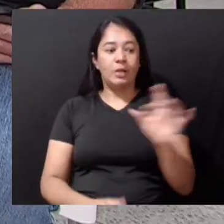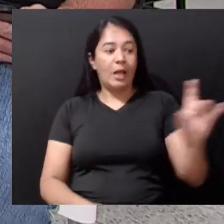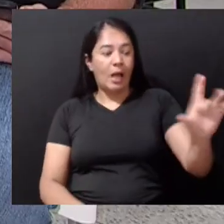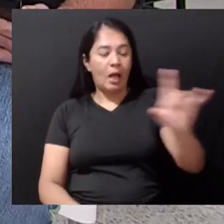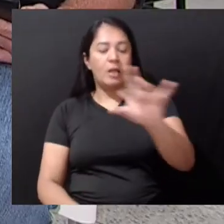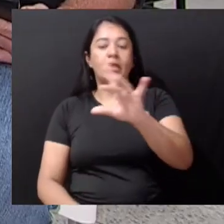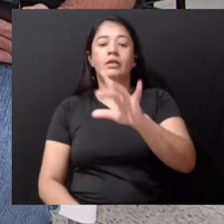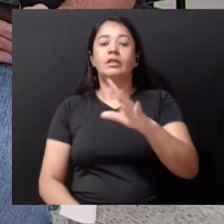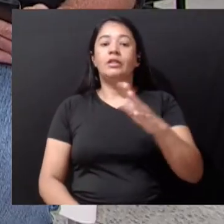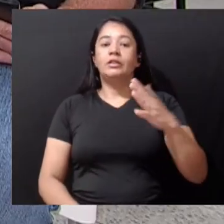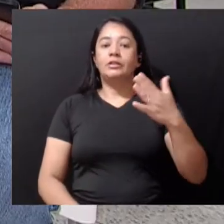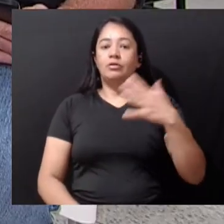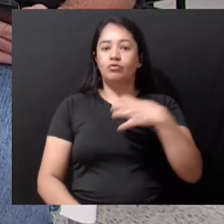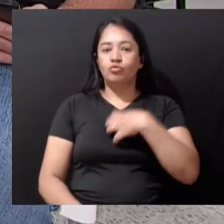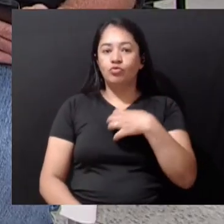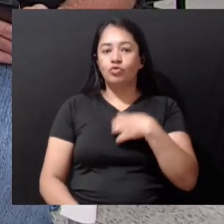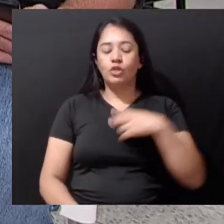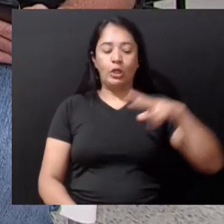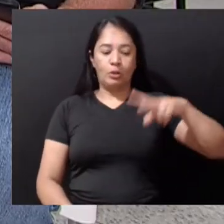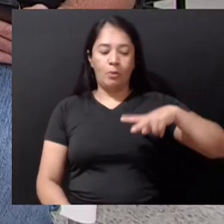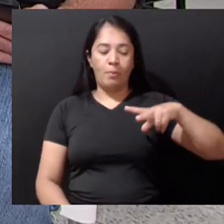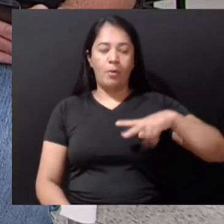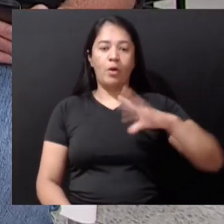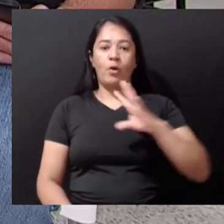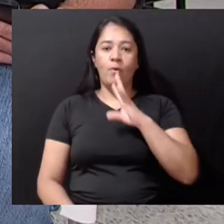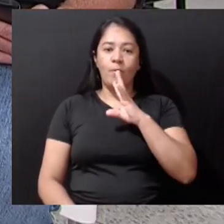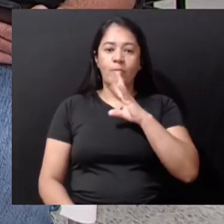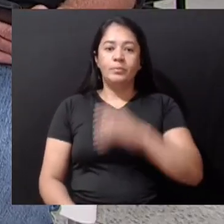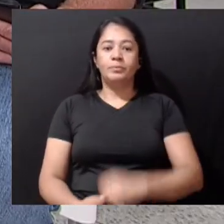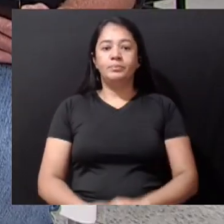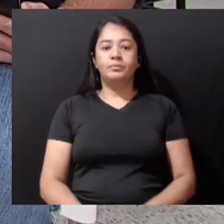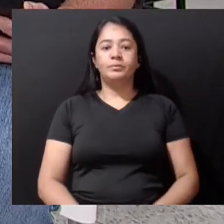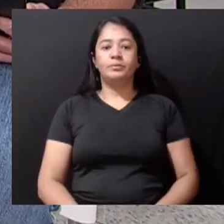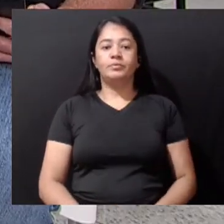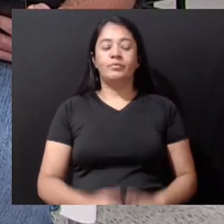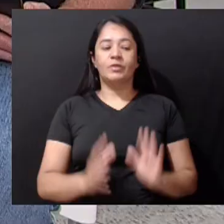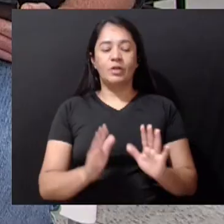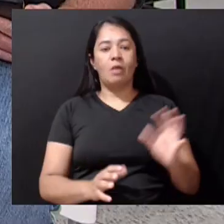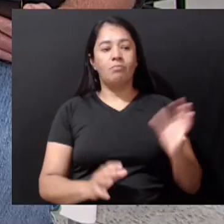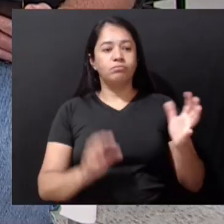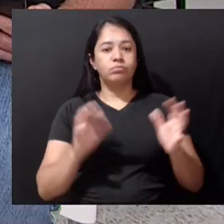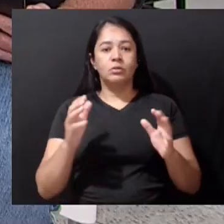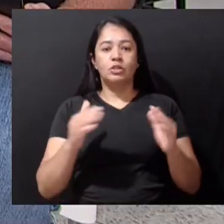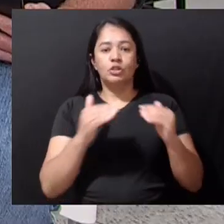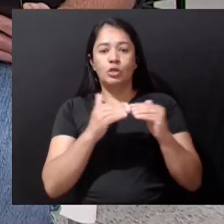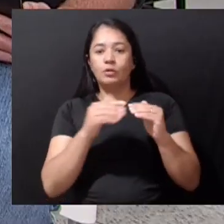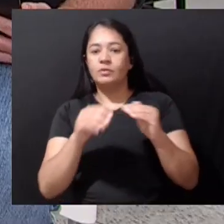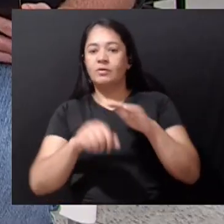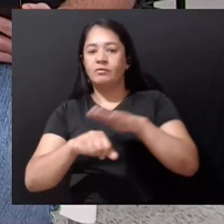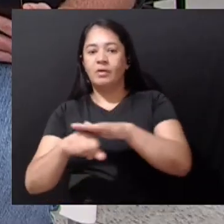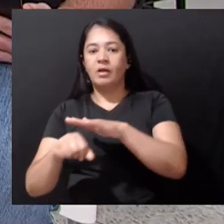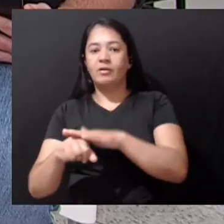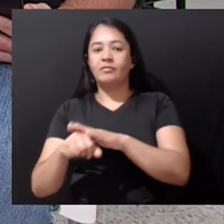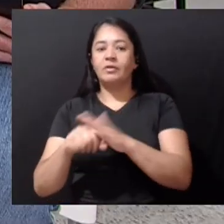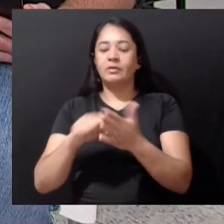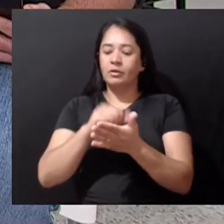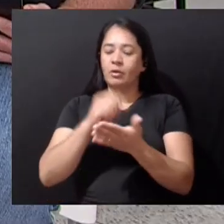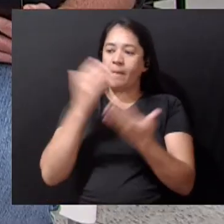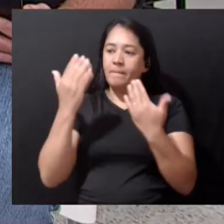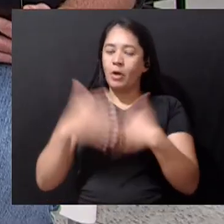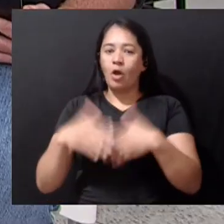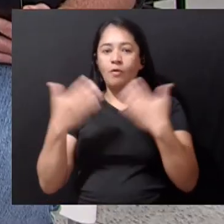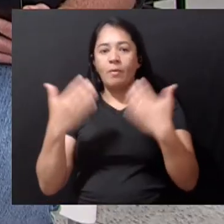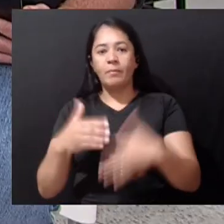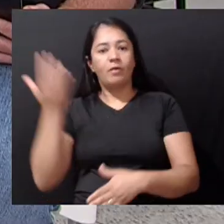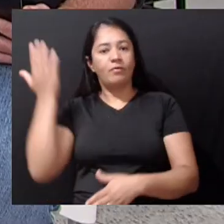pouco qual é o seu formato. E isso vai acontecendo conforme você vai fazendo simulados e provas antigas.